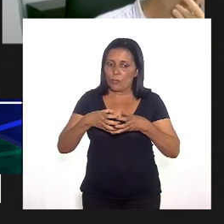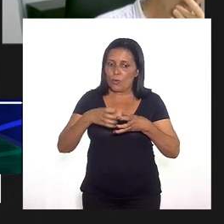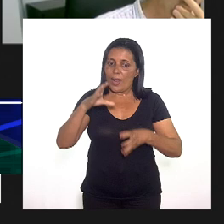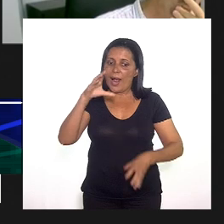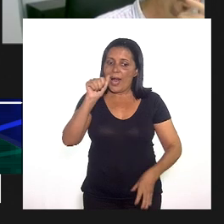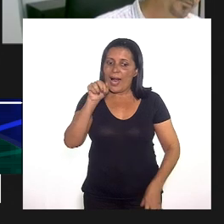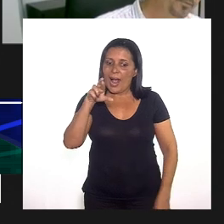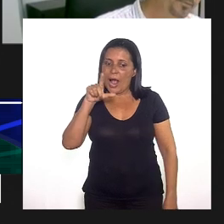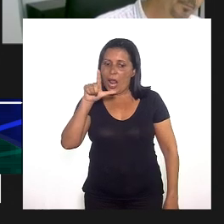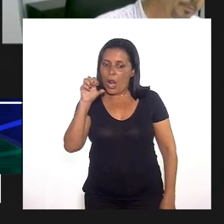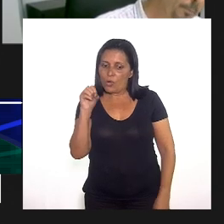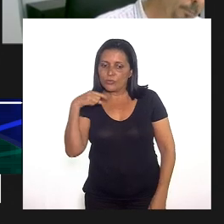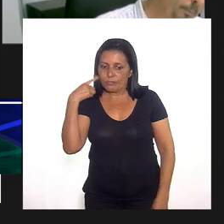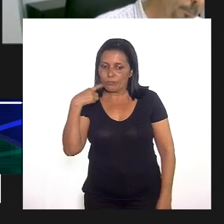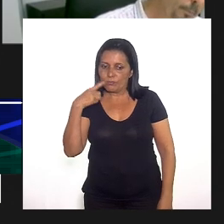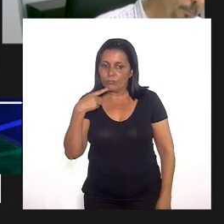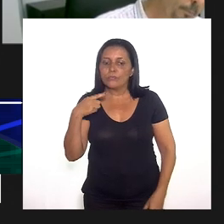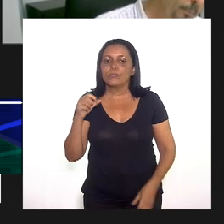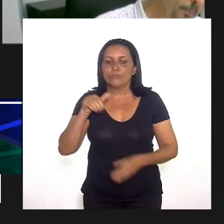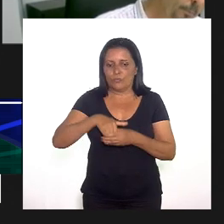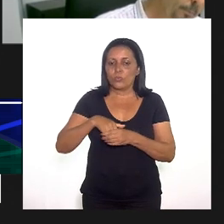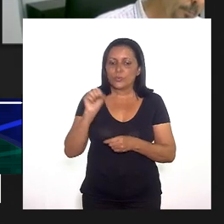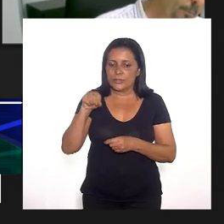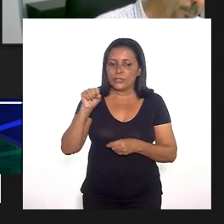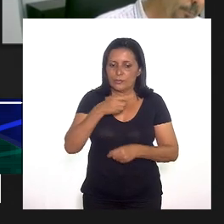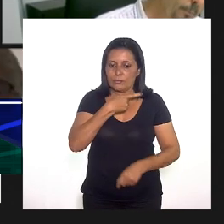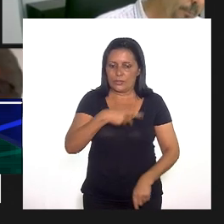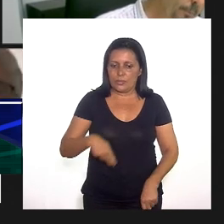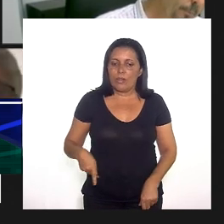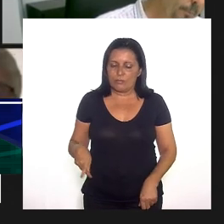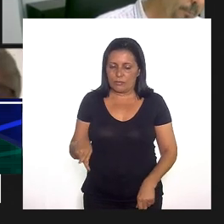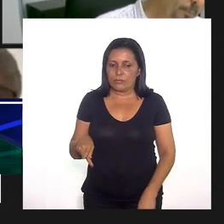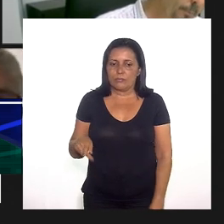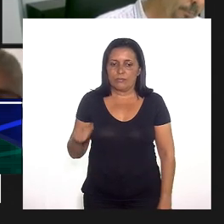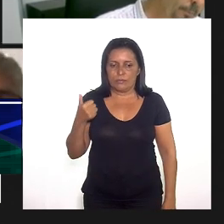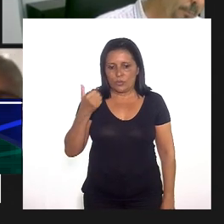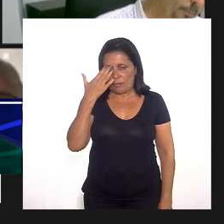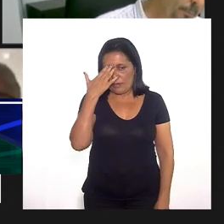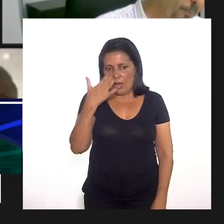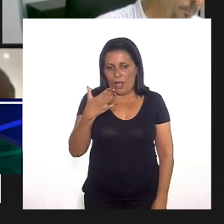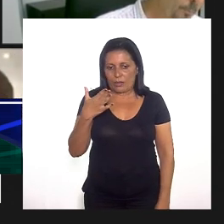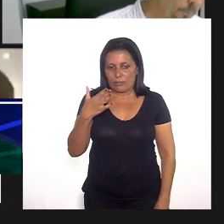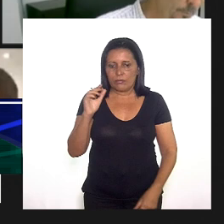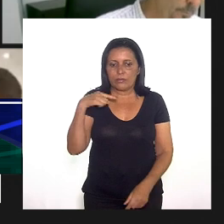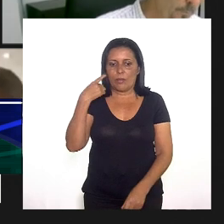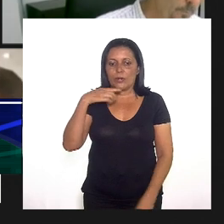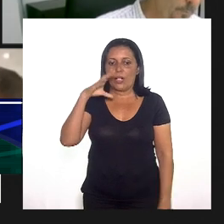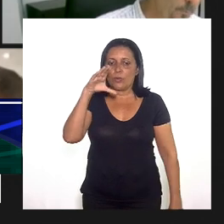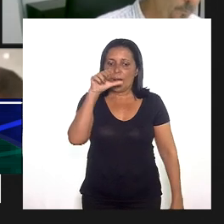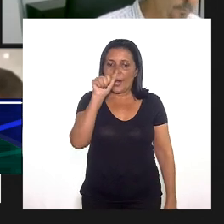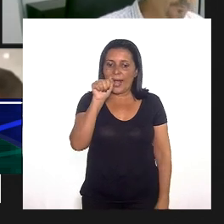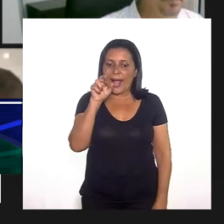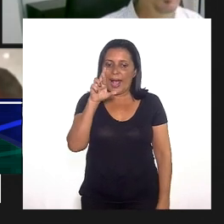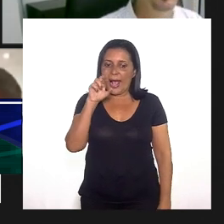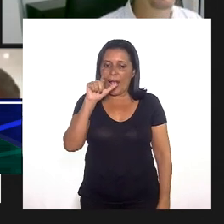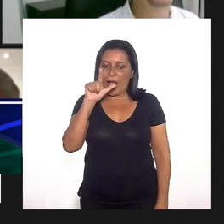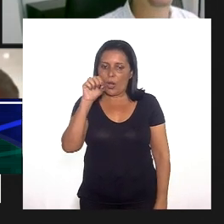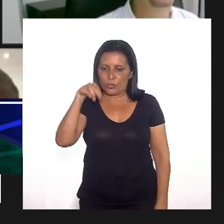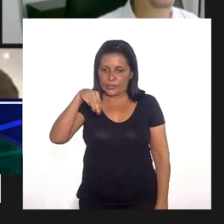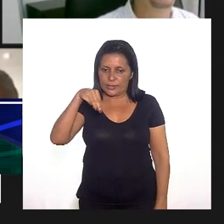Macedo. Voto sim, presidente. Boa tarde. Obrigado, meu irmão. Deputado Carlos Mink.